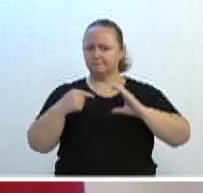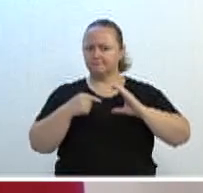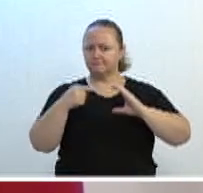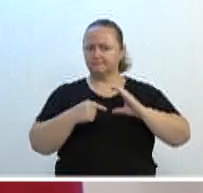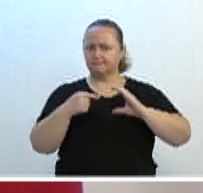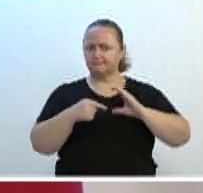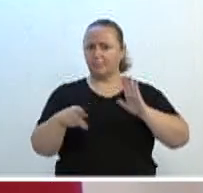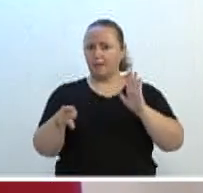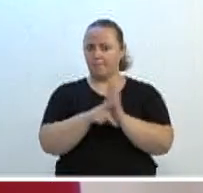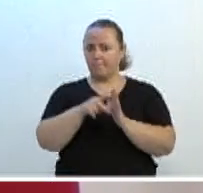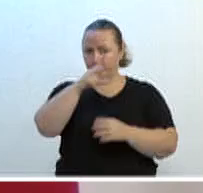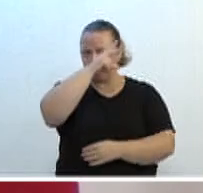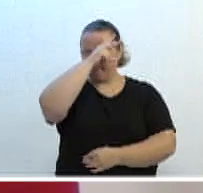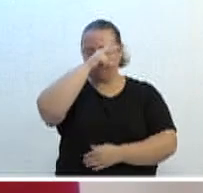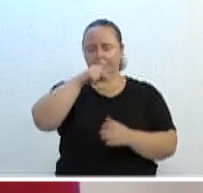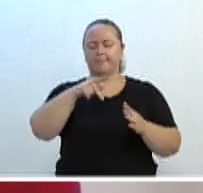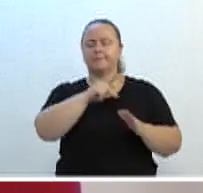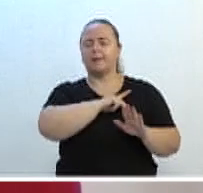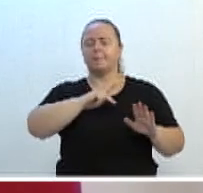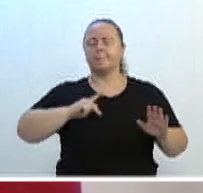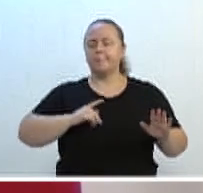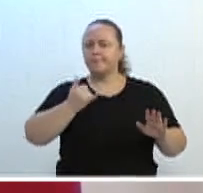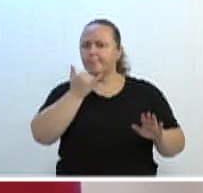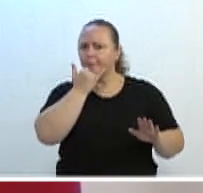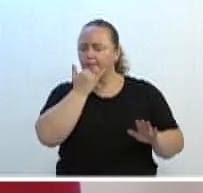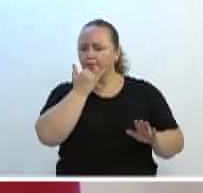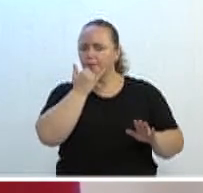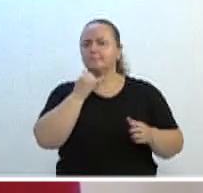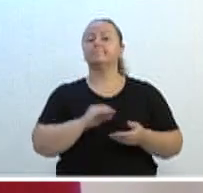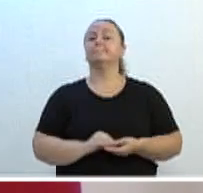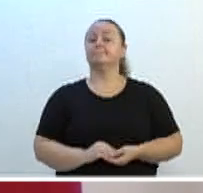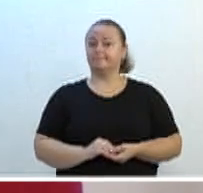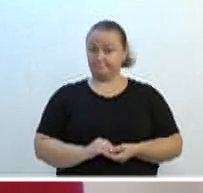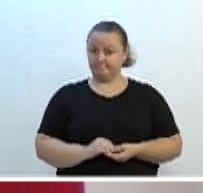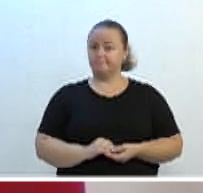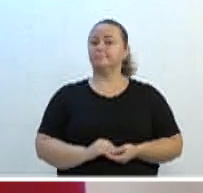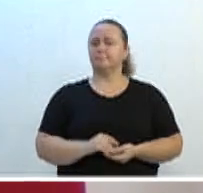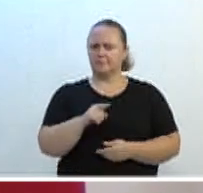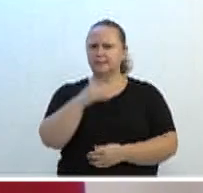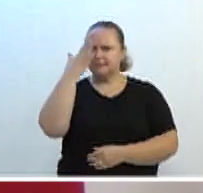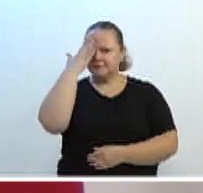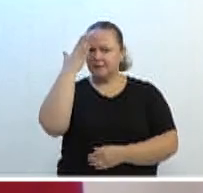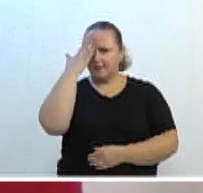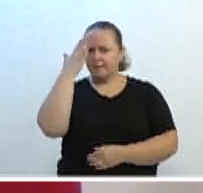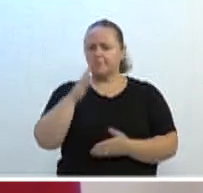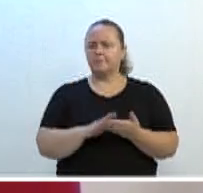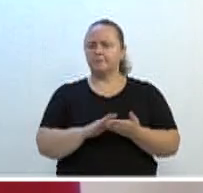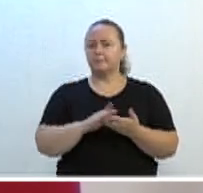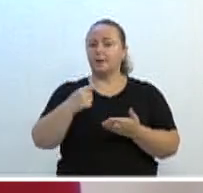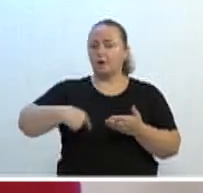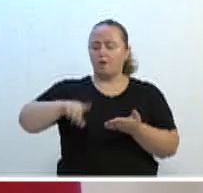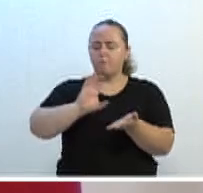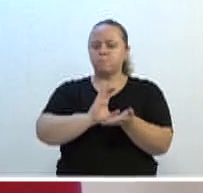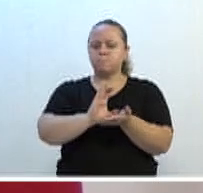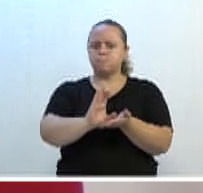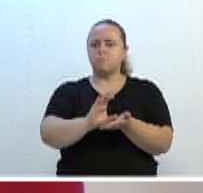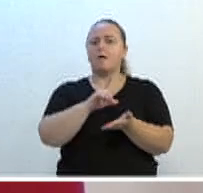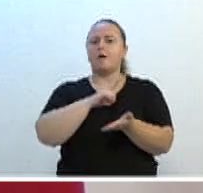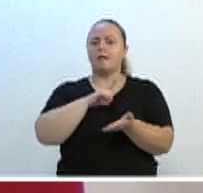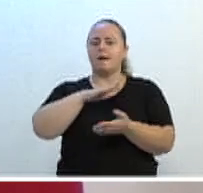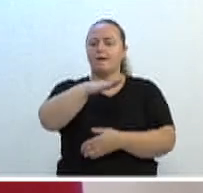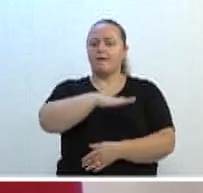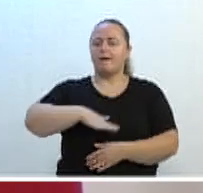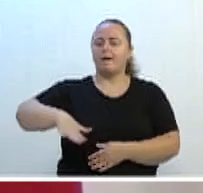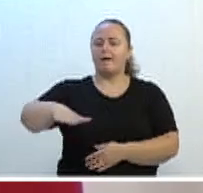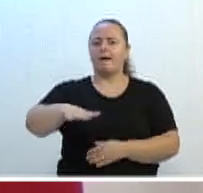grande nos meios de comunicação, com recursos pagos pelo povo, como nós também somos.